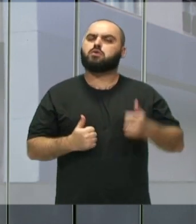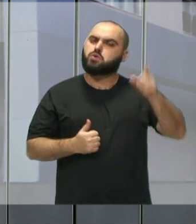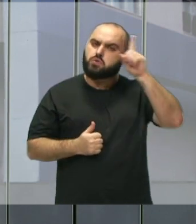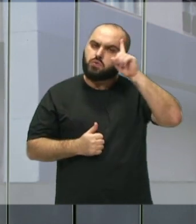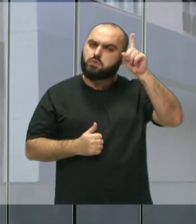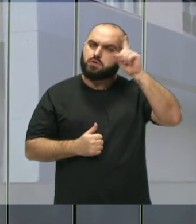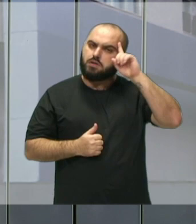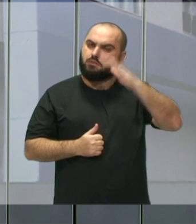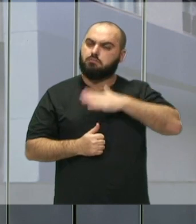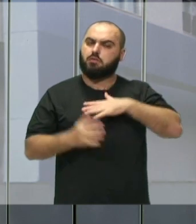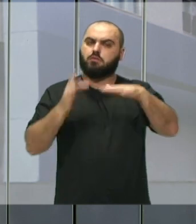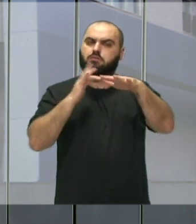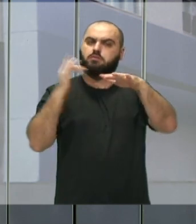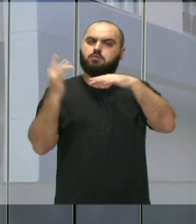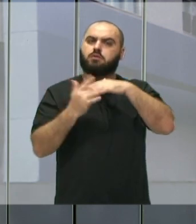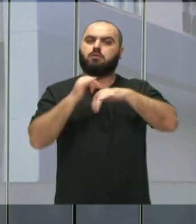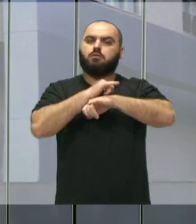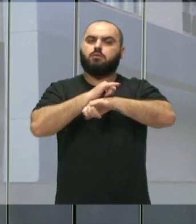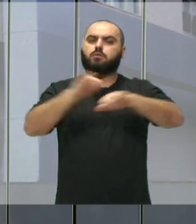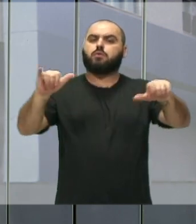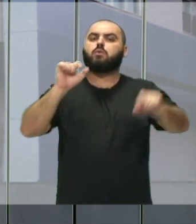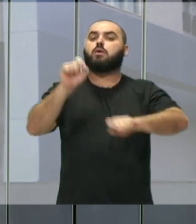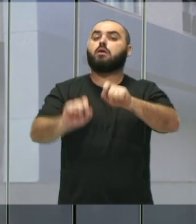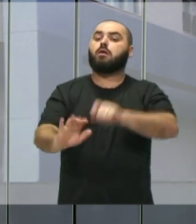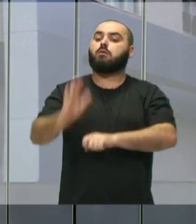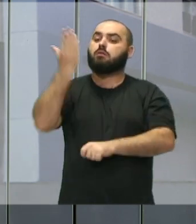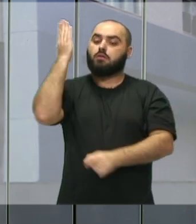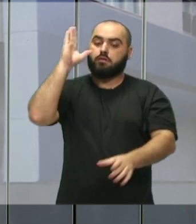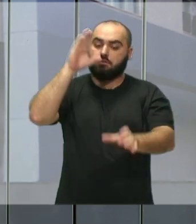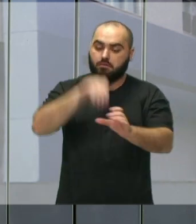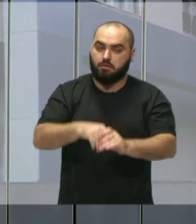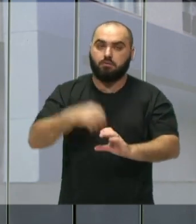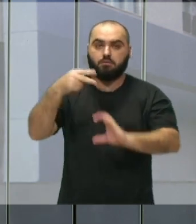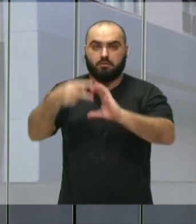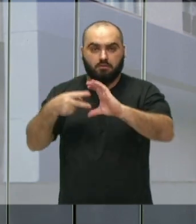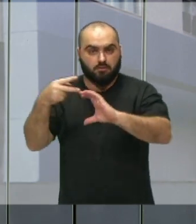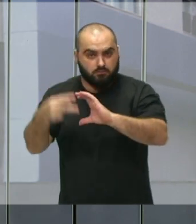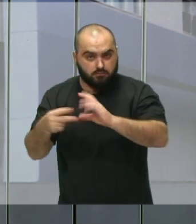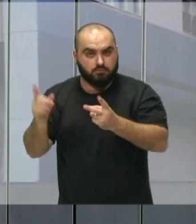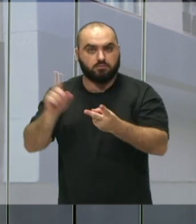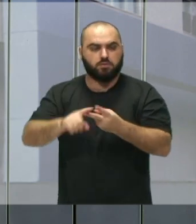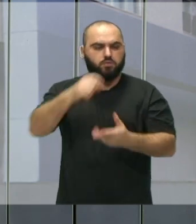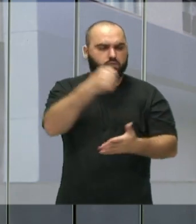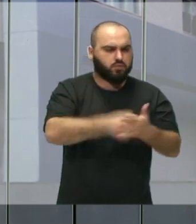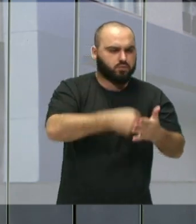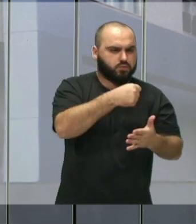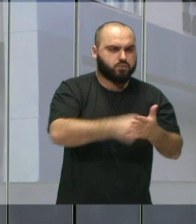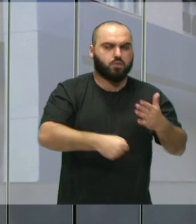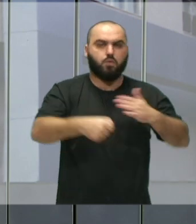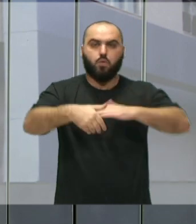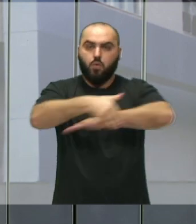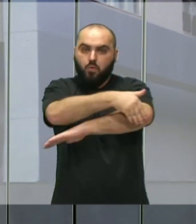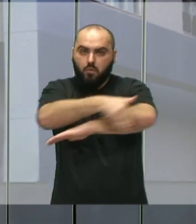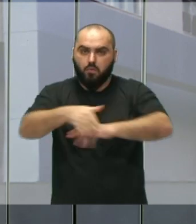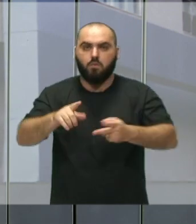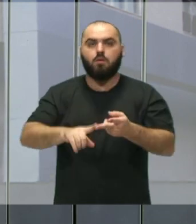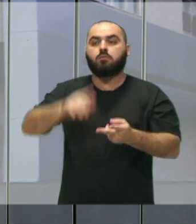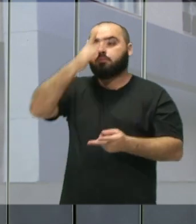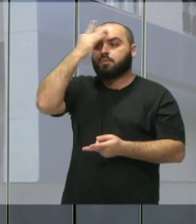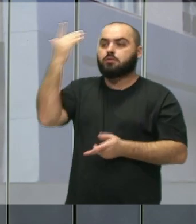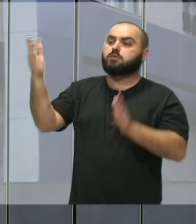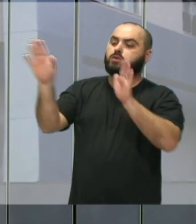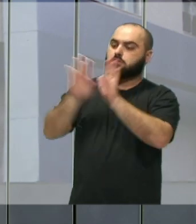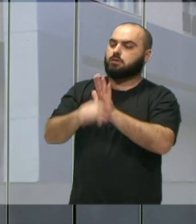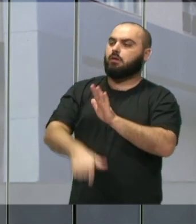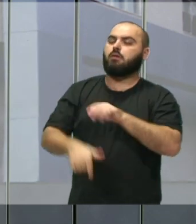diariamente nas minhas redes sociais o que está acontecendo aqui na Câmara, a nossa luta nas ruas, as pessoas que nós recebemos aqui,